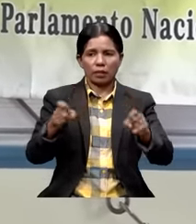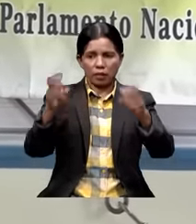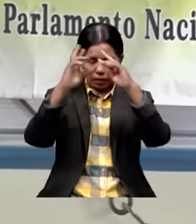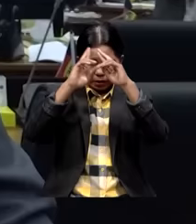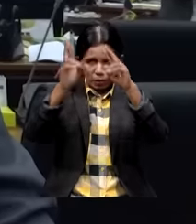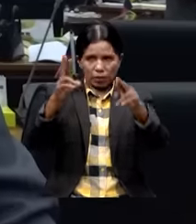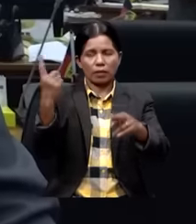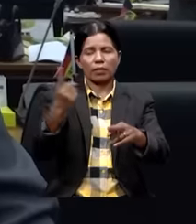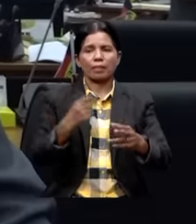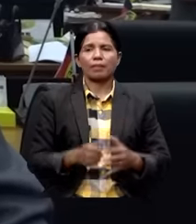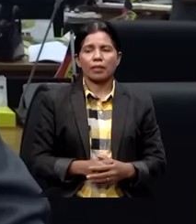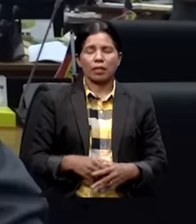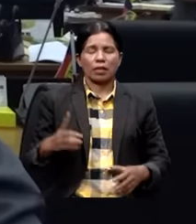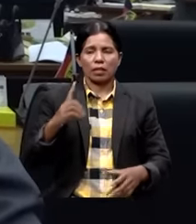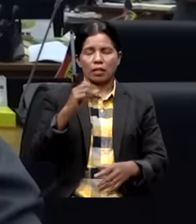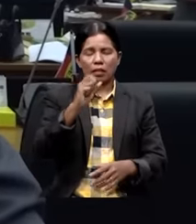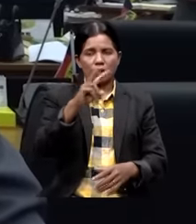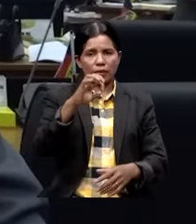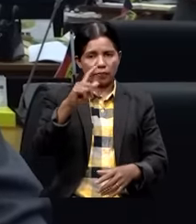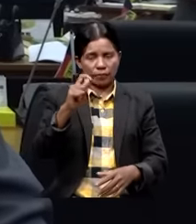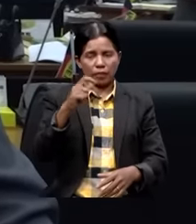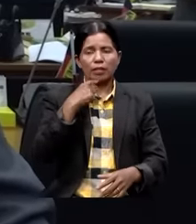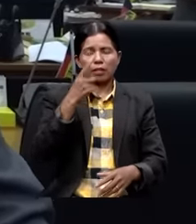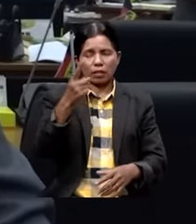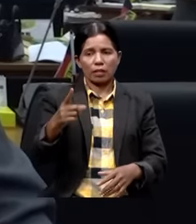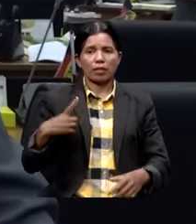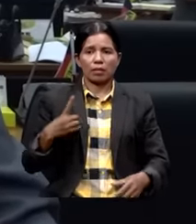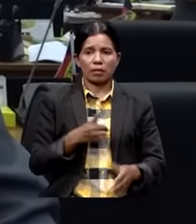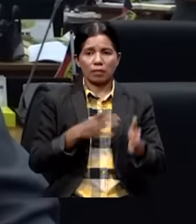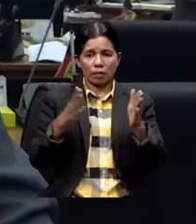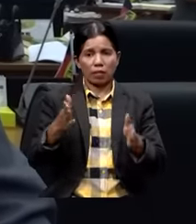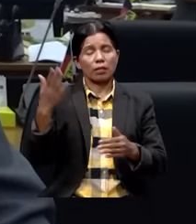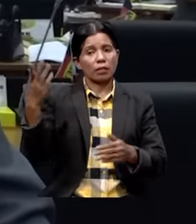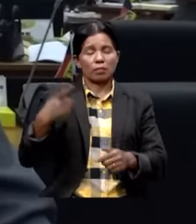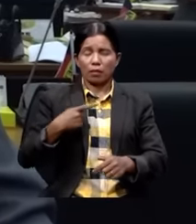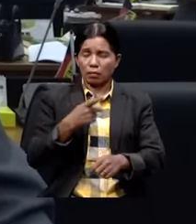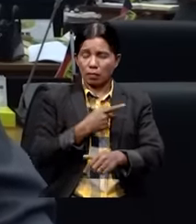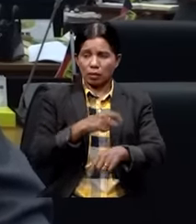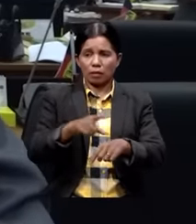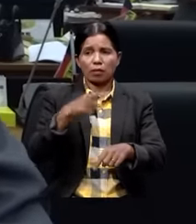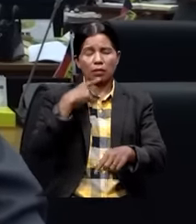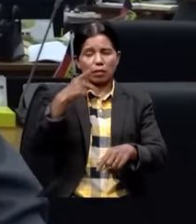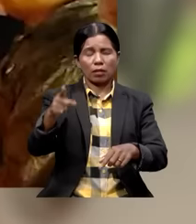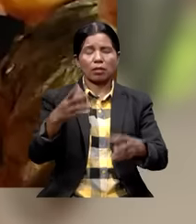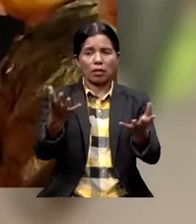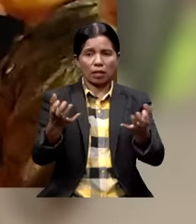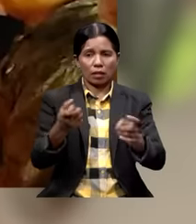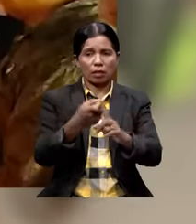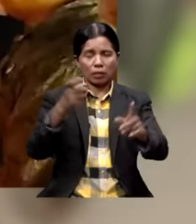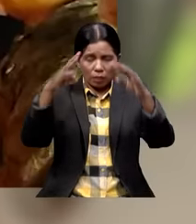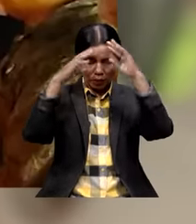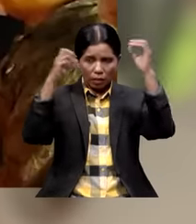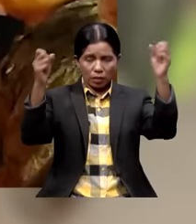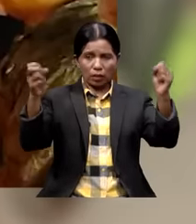bem, ex-resistência David Dias Mandati, atual deputado do Parlamento Nacional, né? Discorda a iniciativa presidente da República,